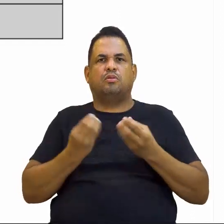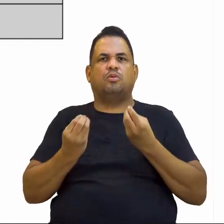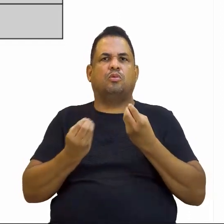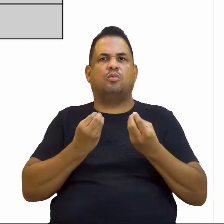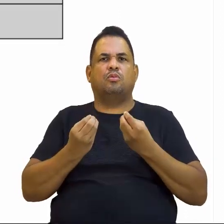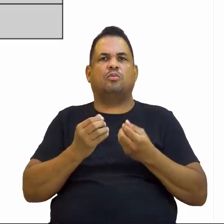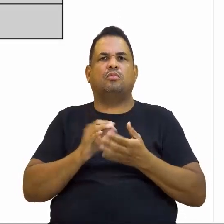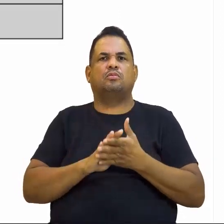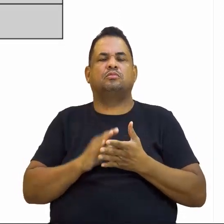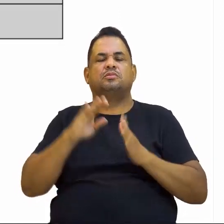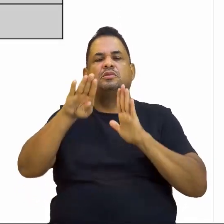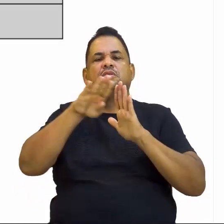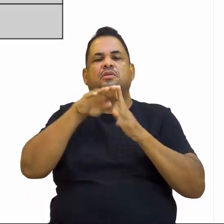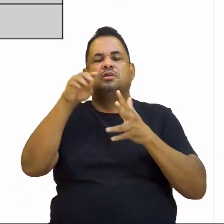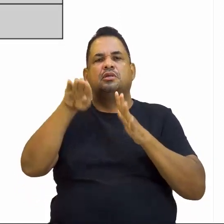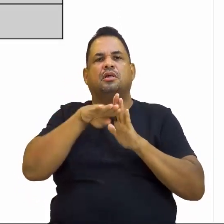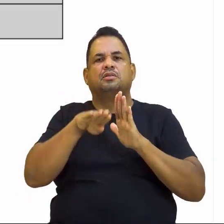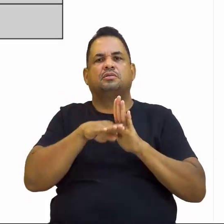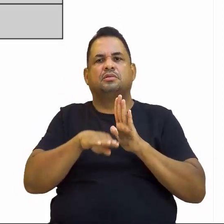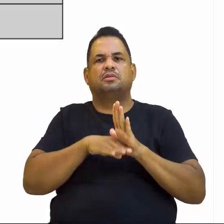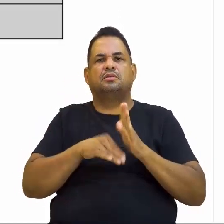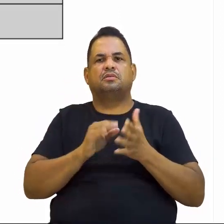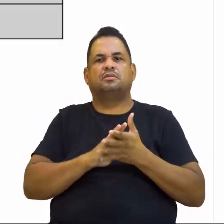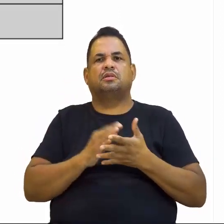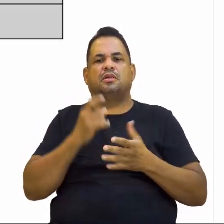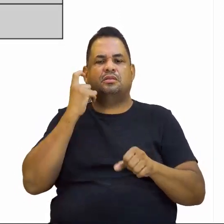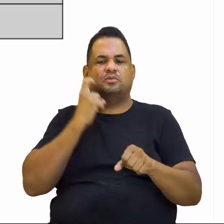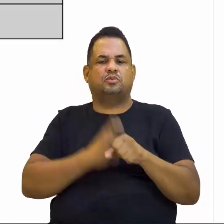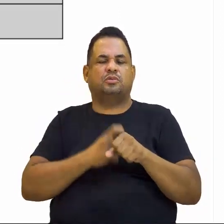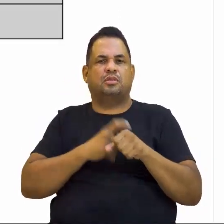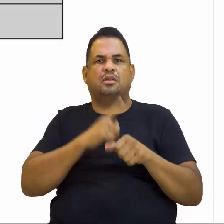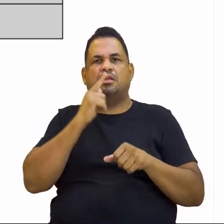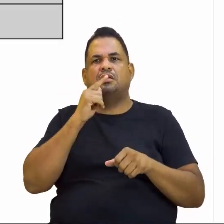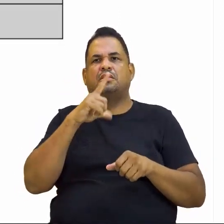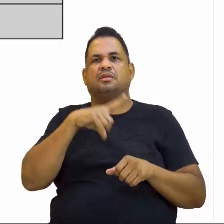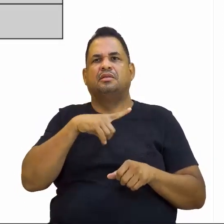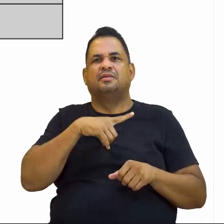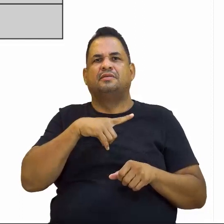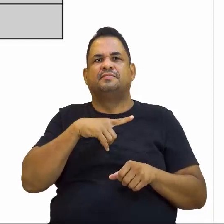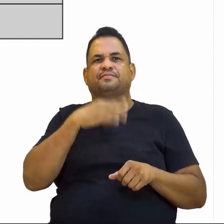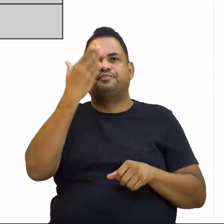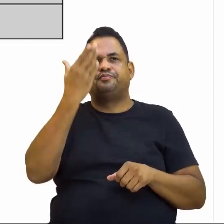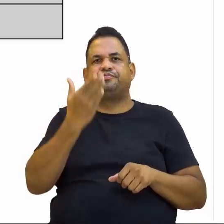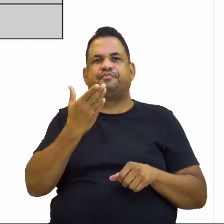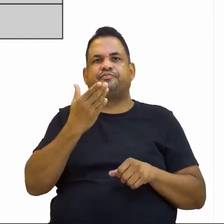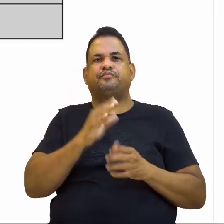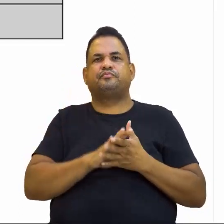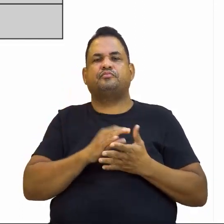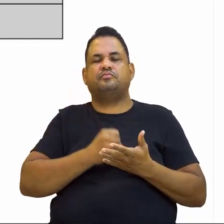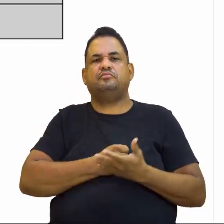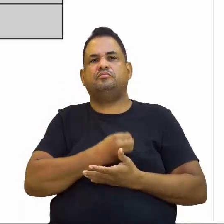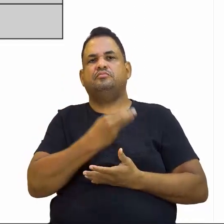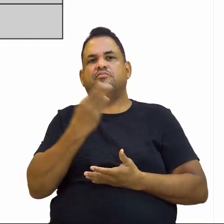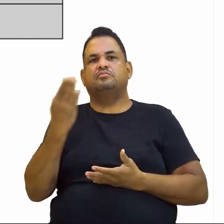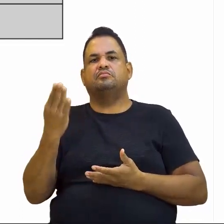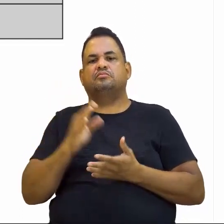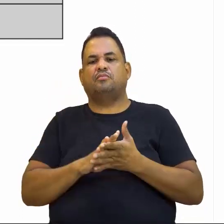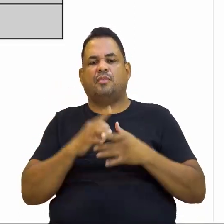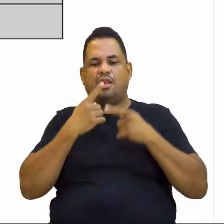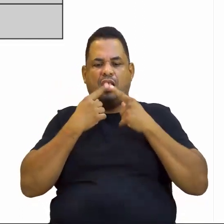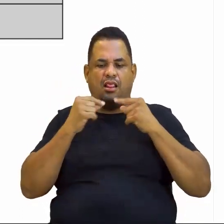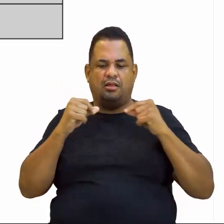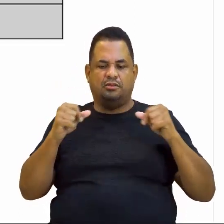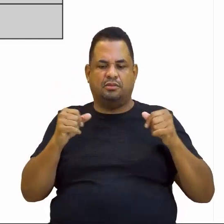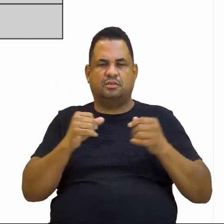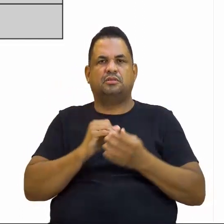faz para classificar a dureza da água? A gente vai ter, de acordo com a concentração do sal de